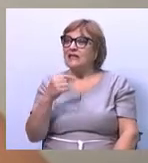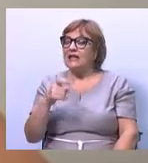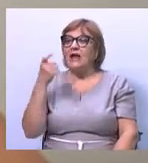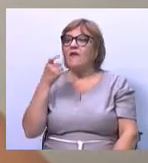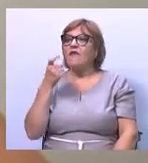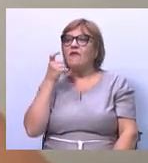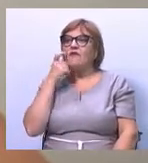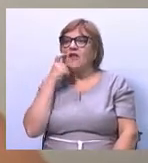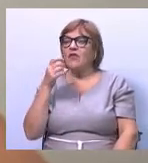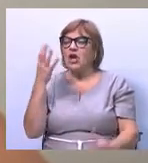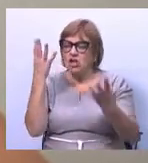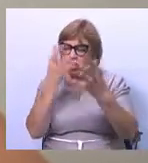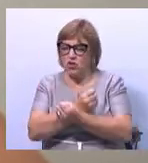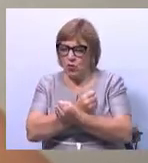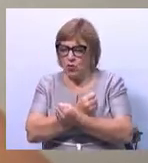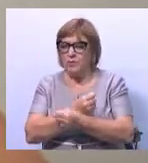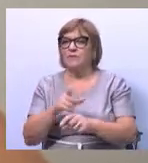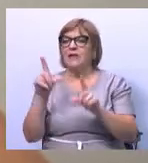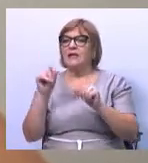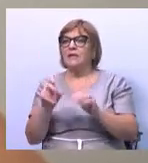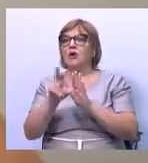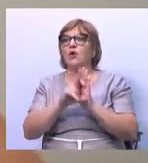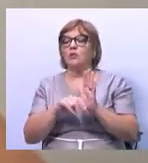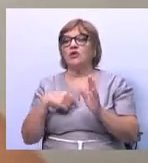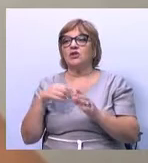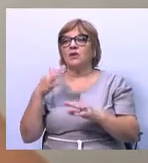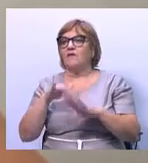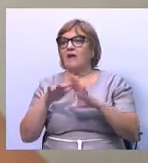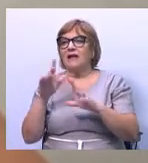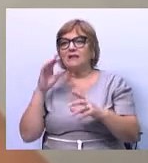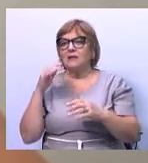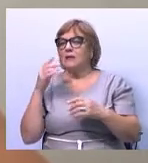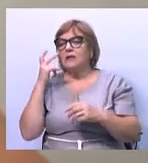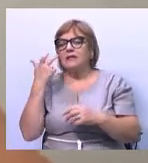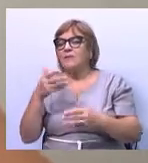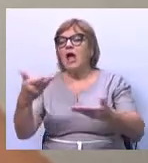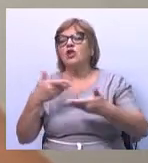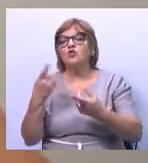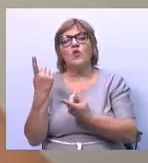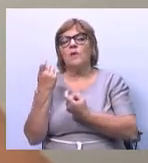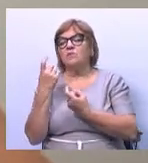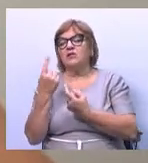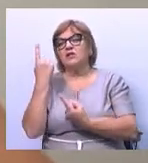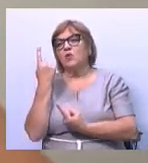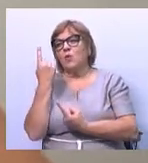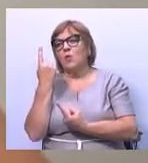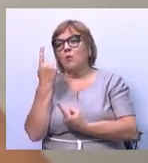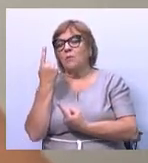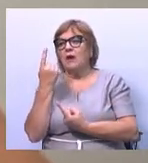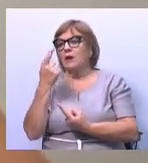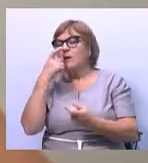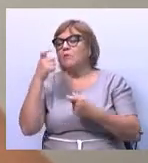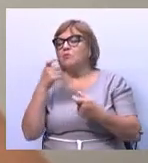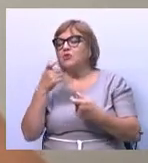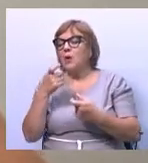num frasquinho de vidro escuro, e a recomendação que eu faço sempre é que procurem ajuda de um aromaterapeuta,